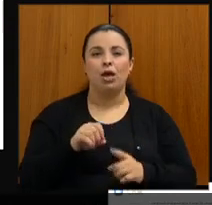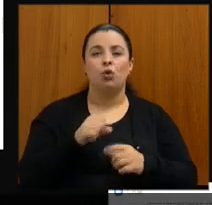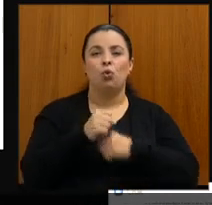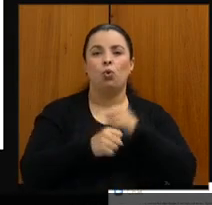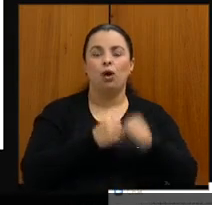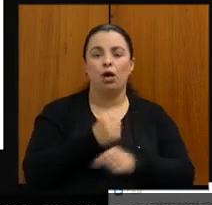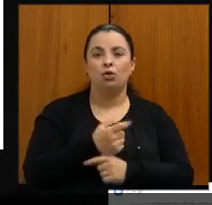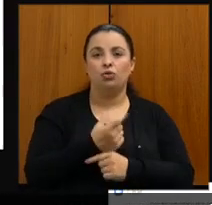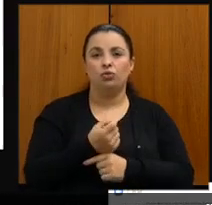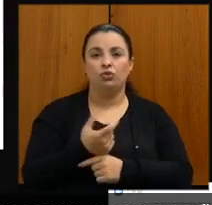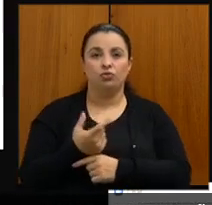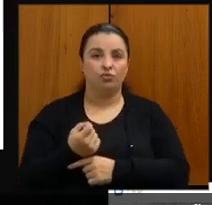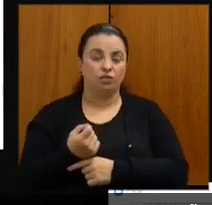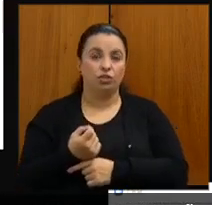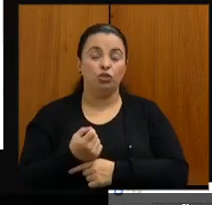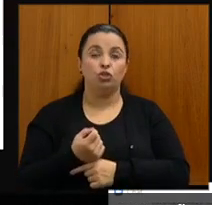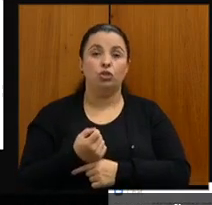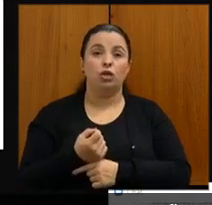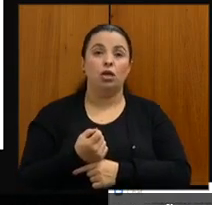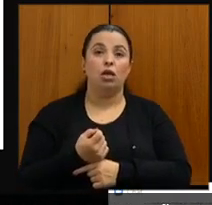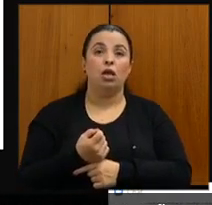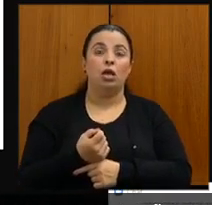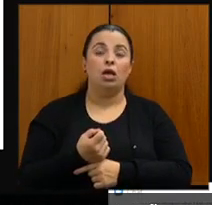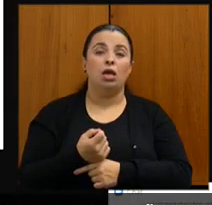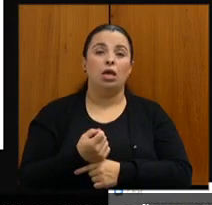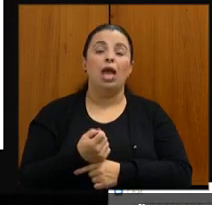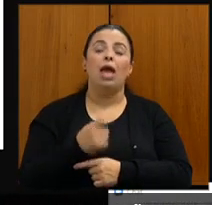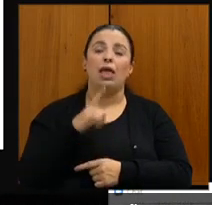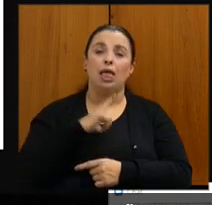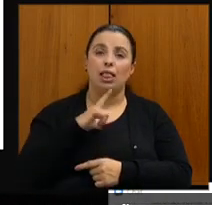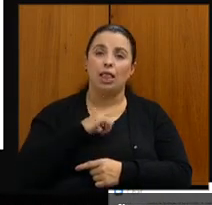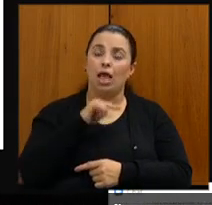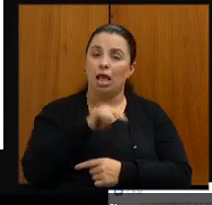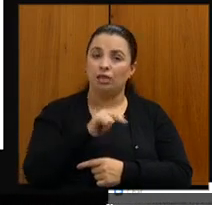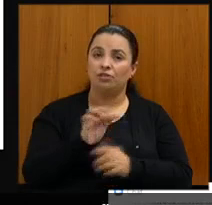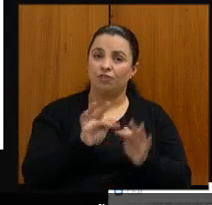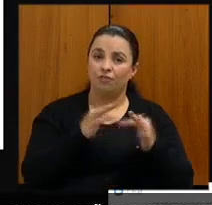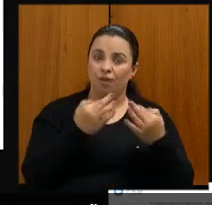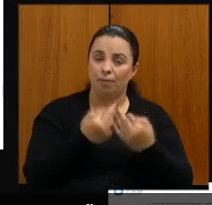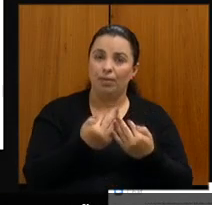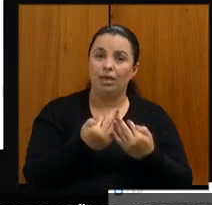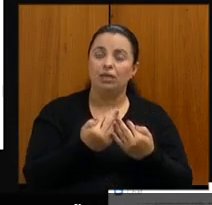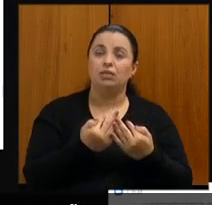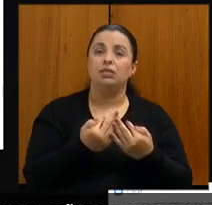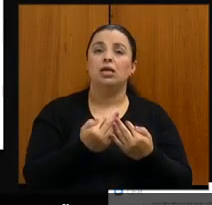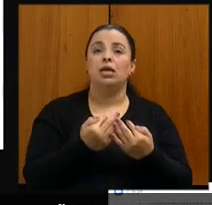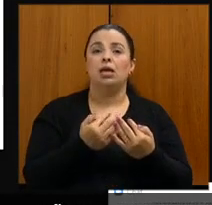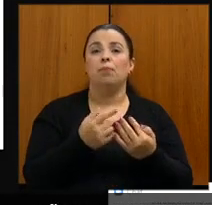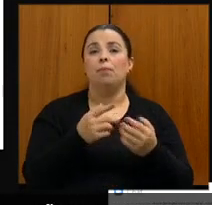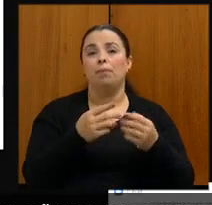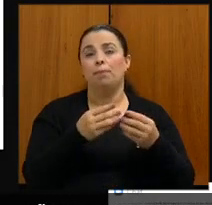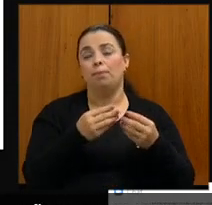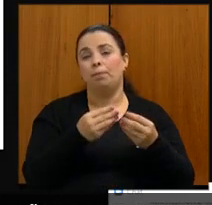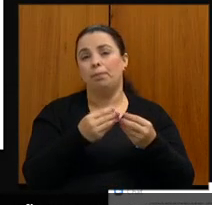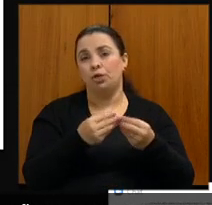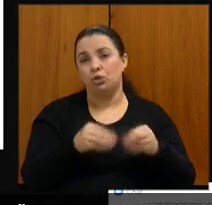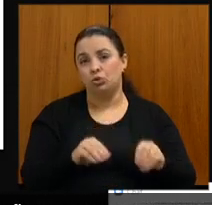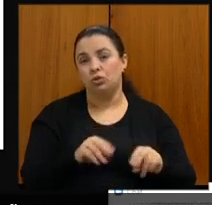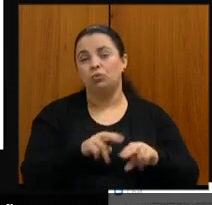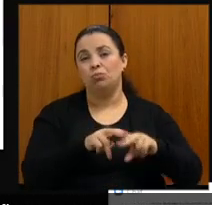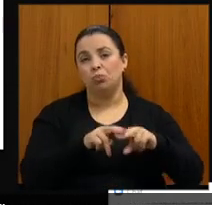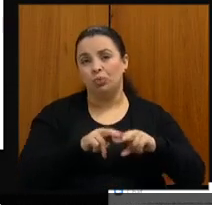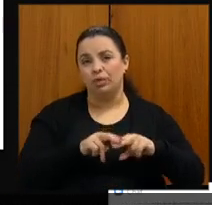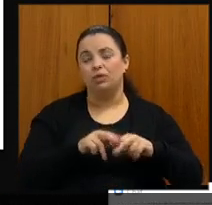após várias das famílias aqui presentes aqui representadas terem sido afetadas pela grave crise